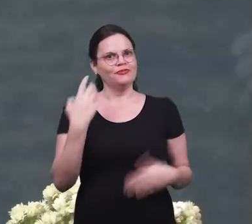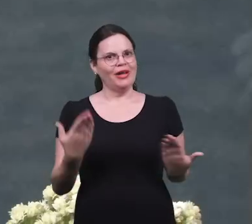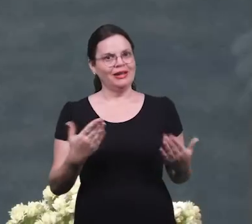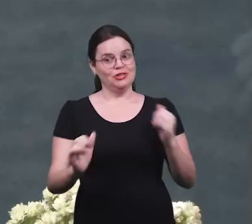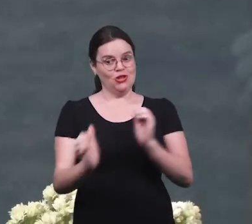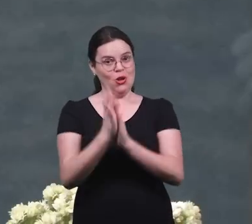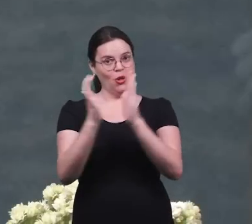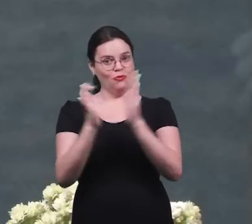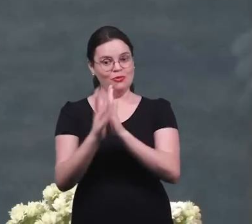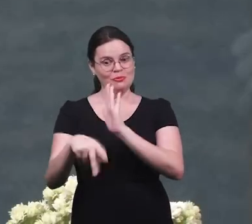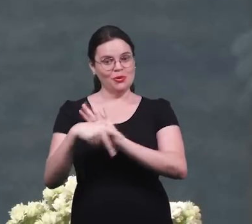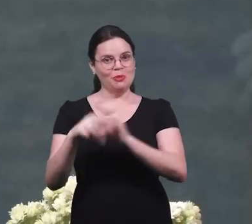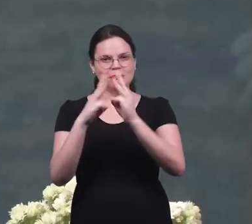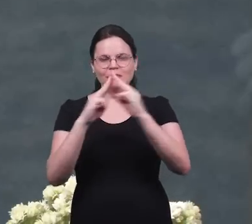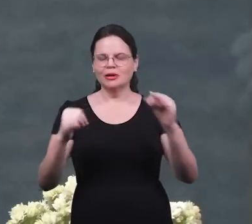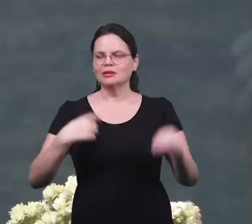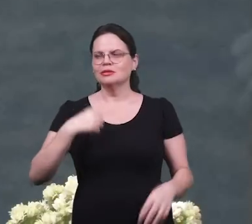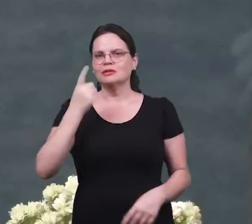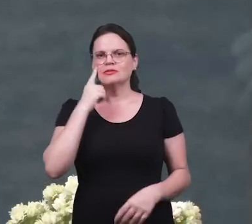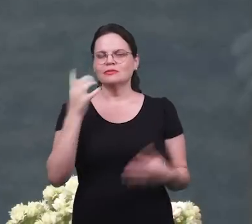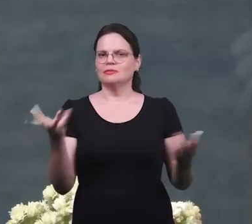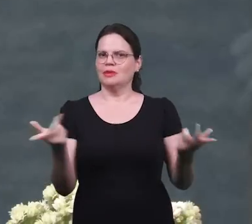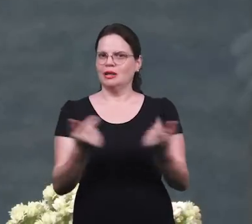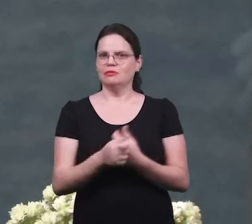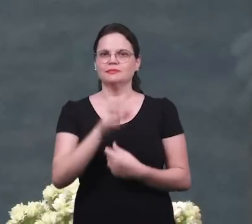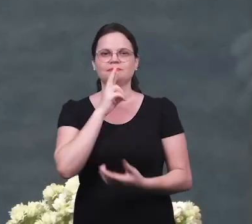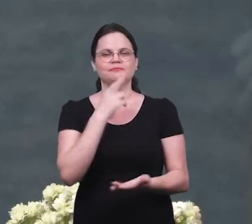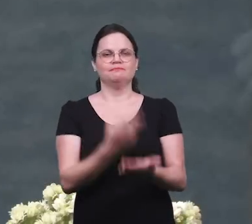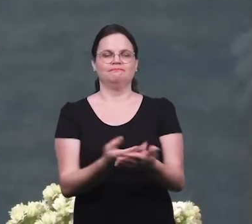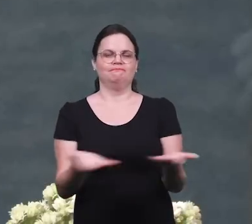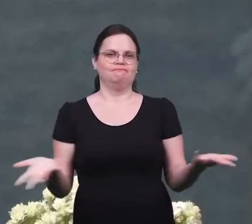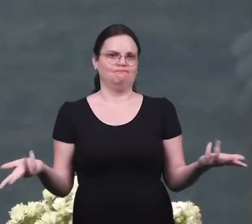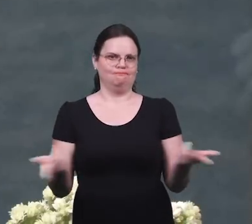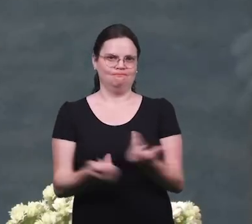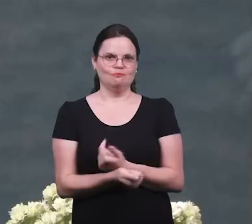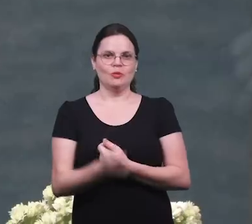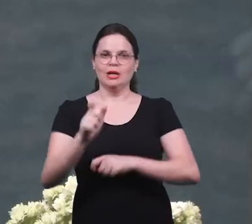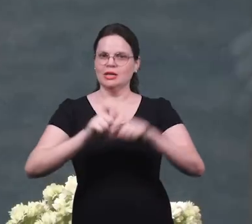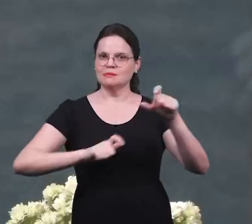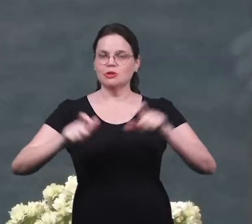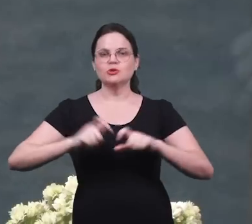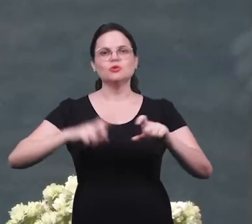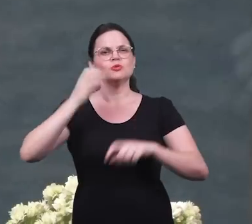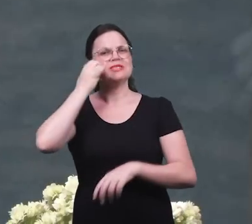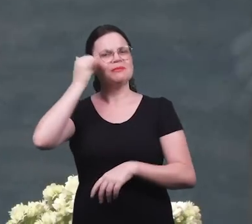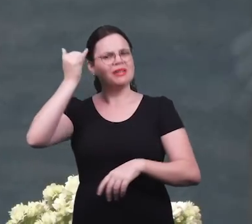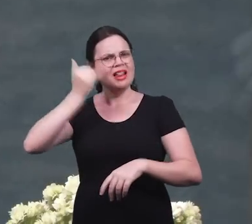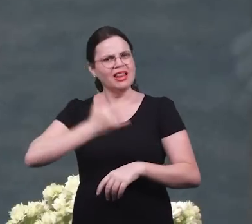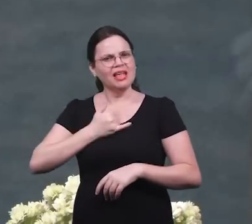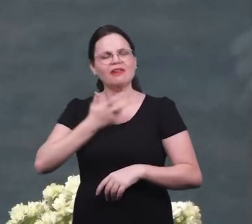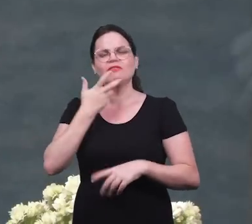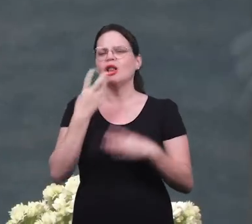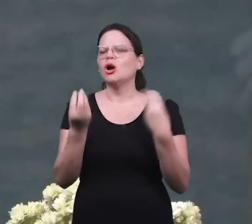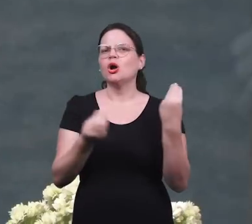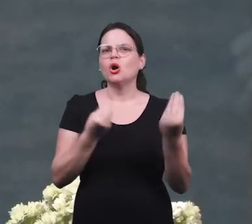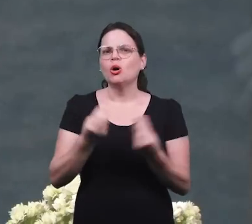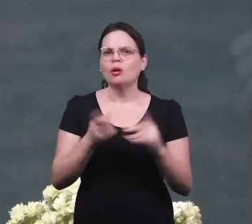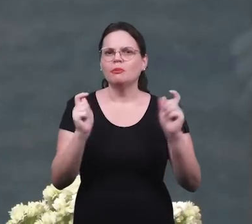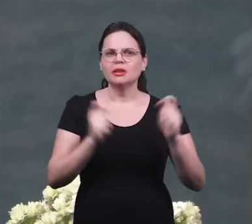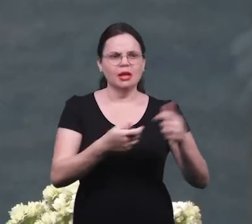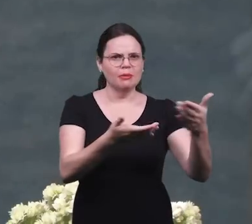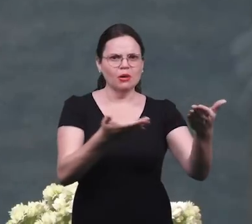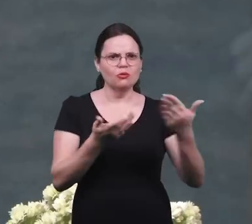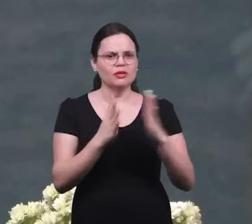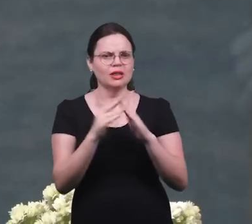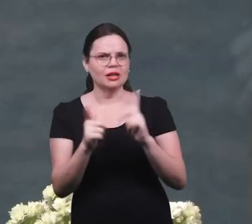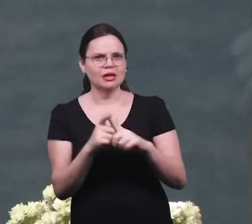Maravilha, tá? A gente tem feito isso, os resultados são ótimos, as pessoas entram em contato com a gente, como é que eu faço, e a gente convida para ir